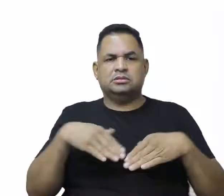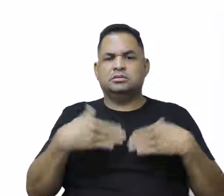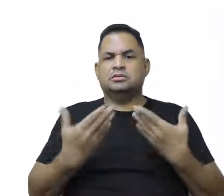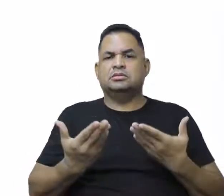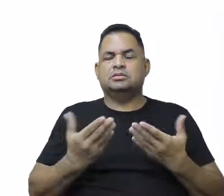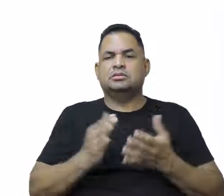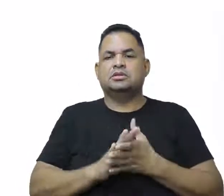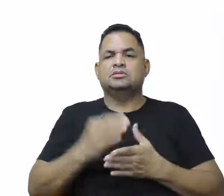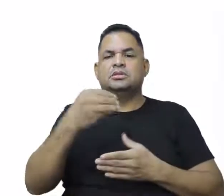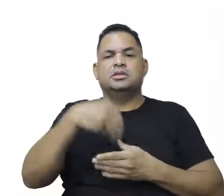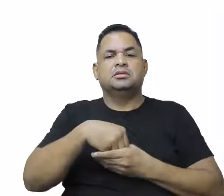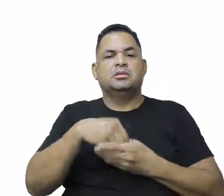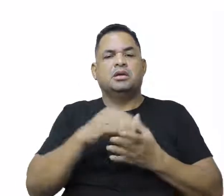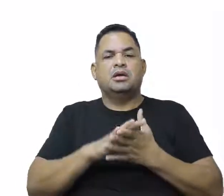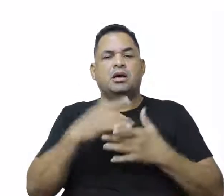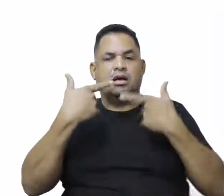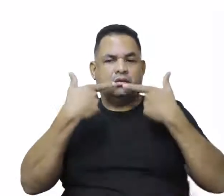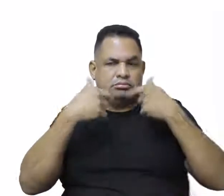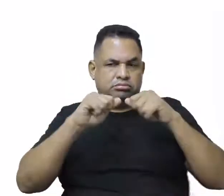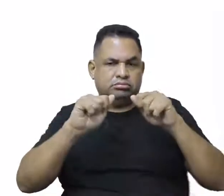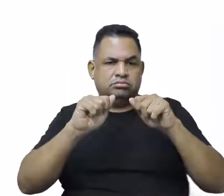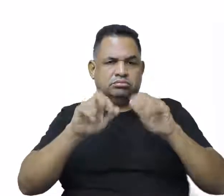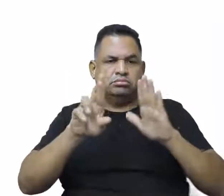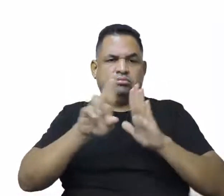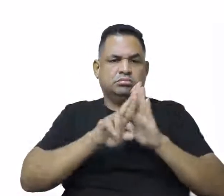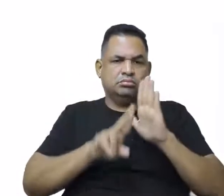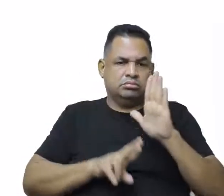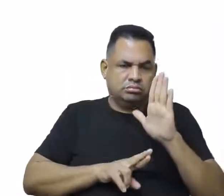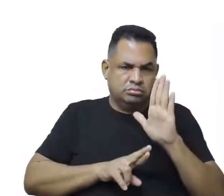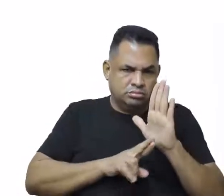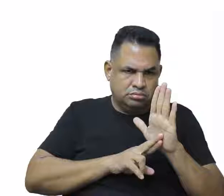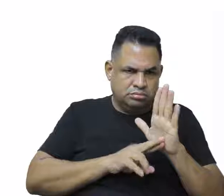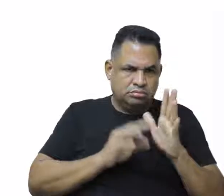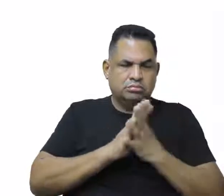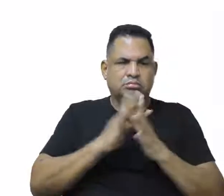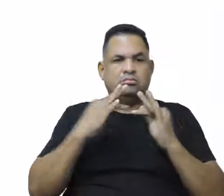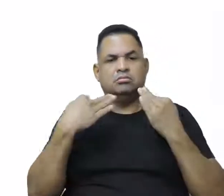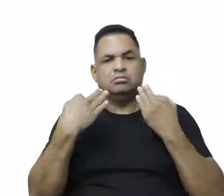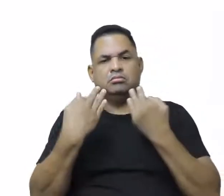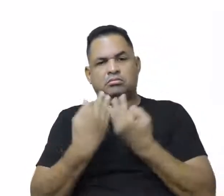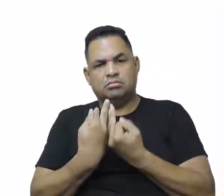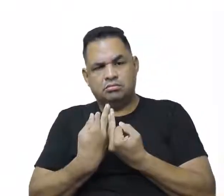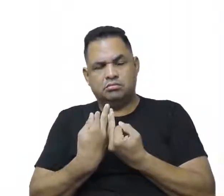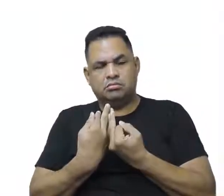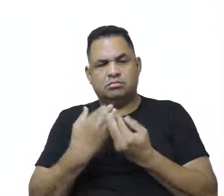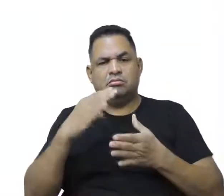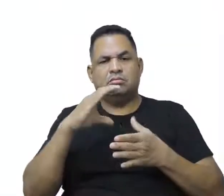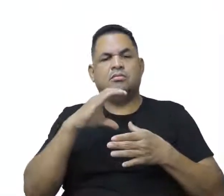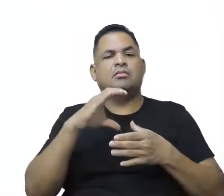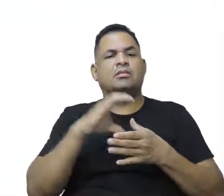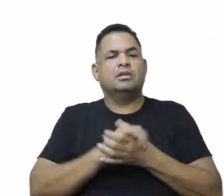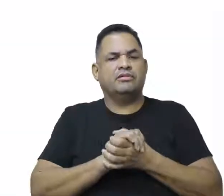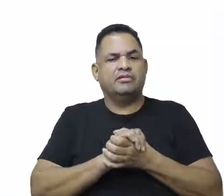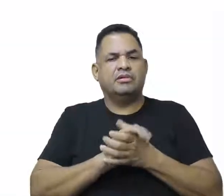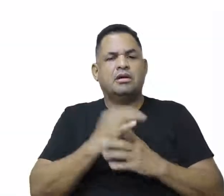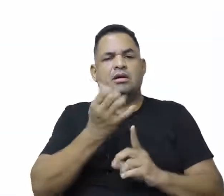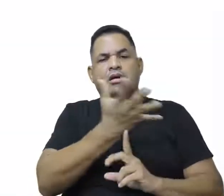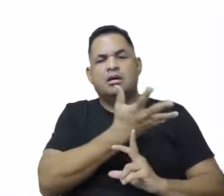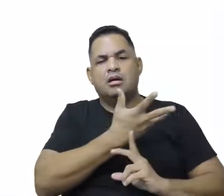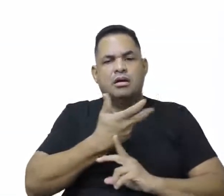se inclui a linguagem, as regras matrimoniais, a arte,